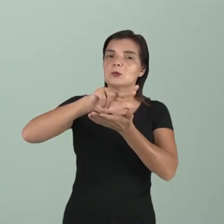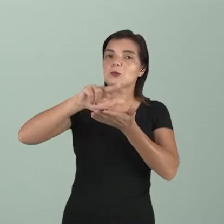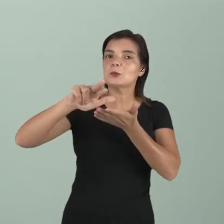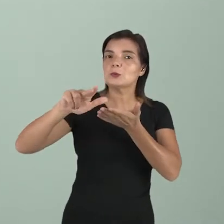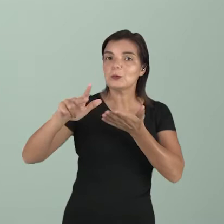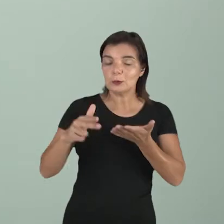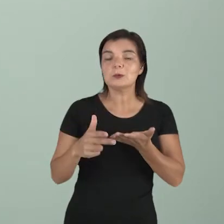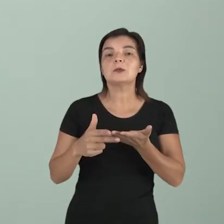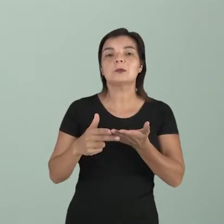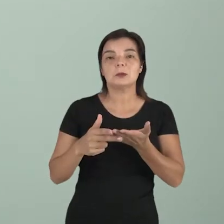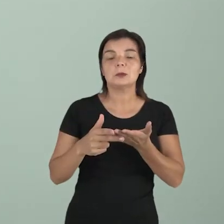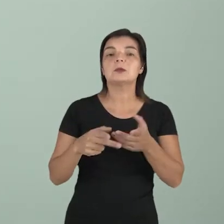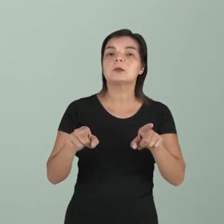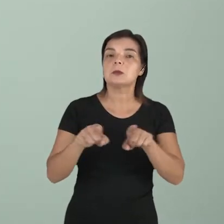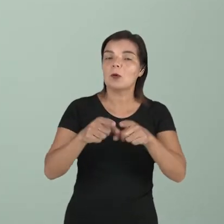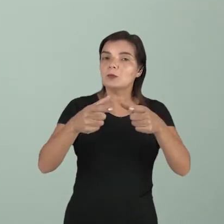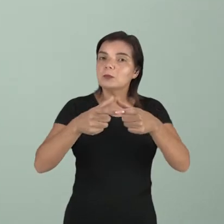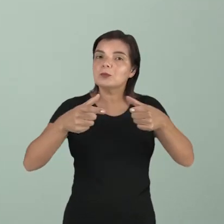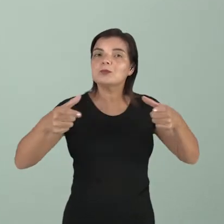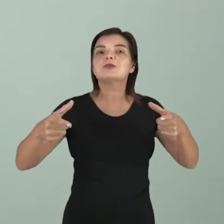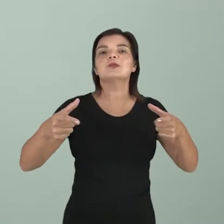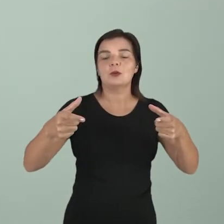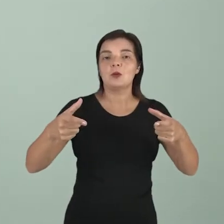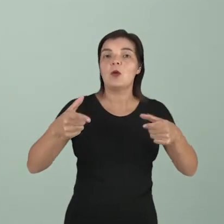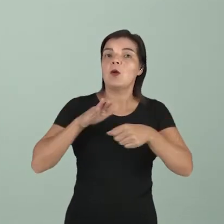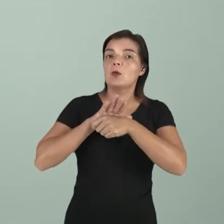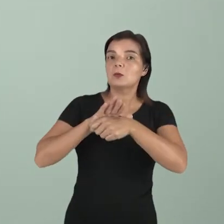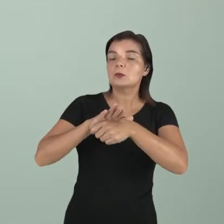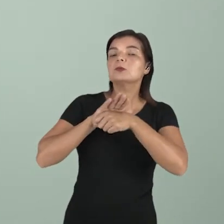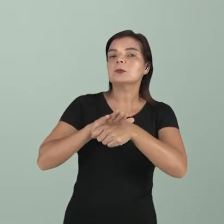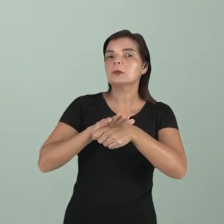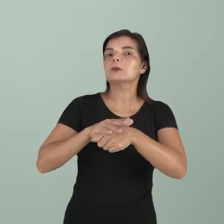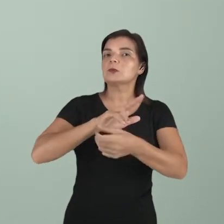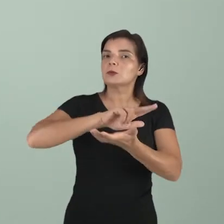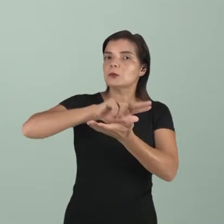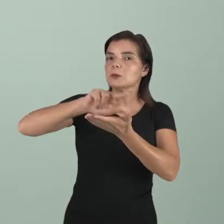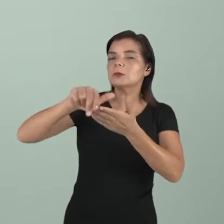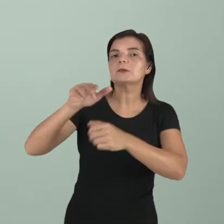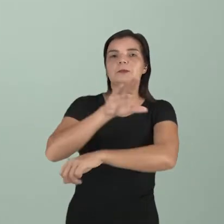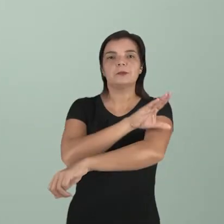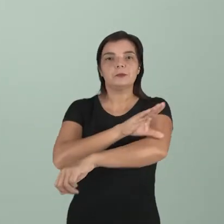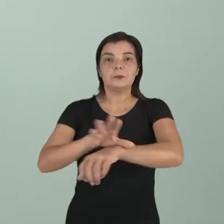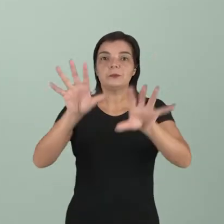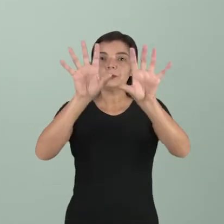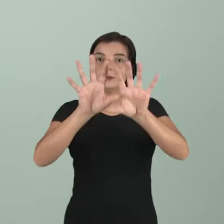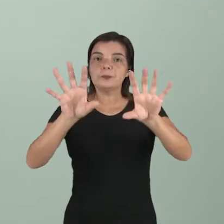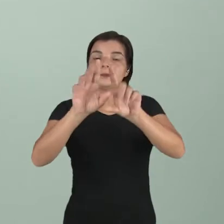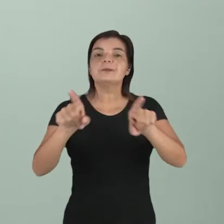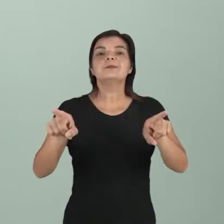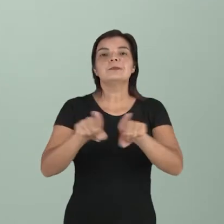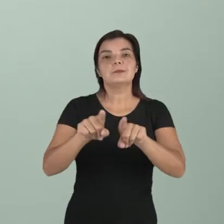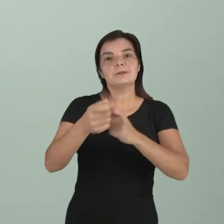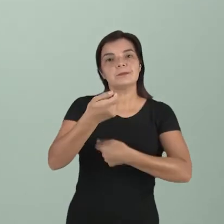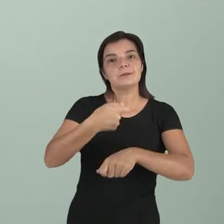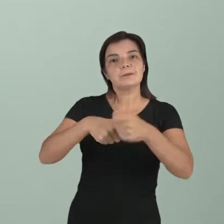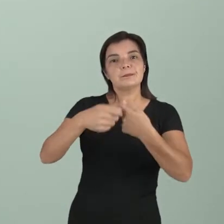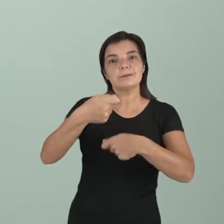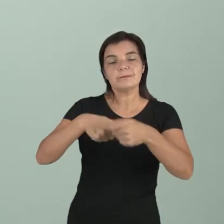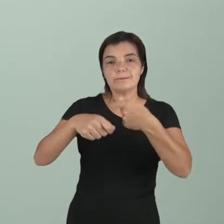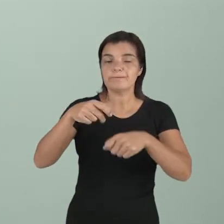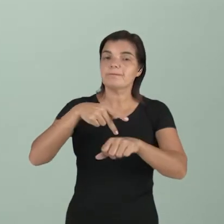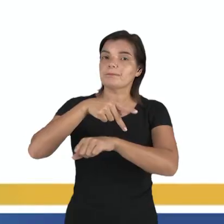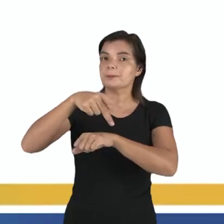exemplo, ir para outro país para ter a sensação de um clima mais frio. Por quê? Porque nós temos a nossa